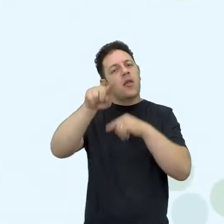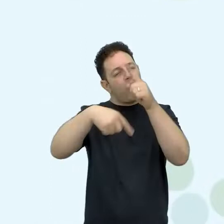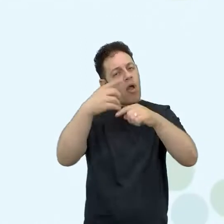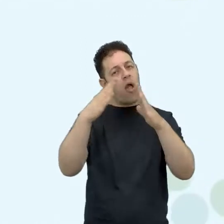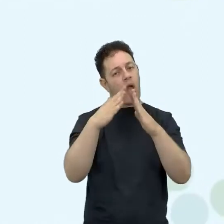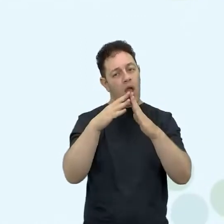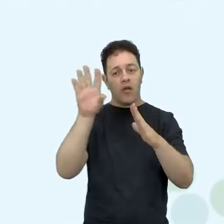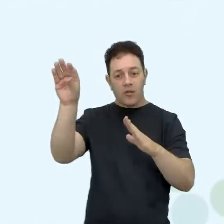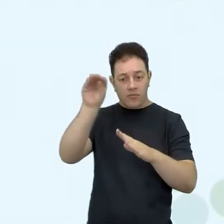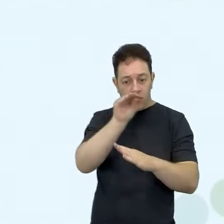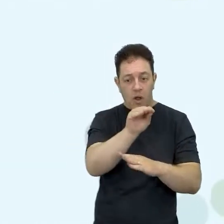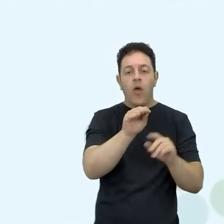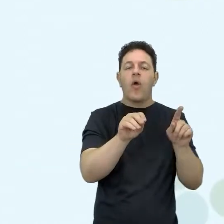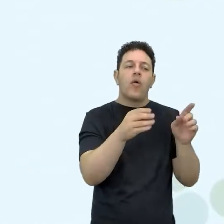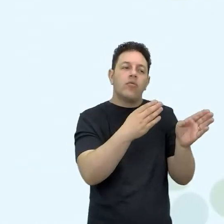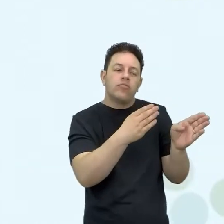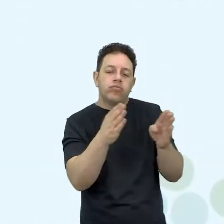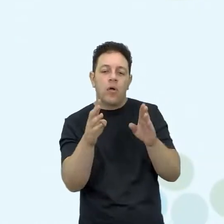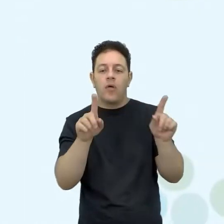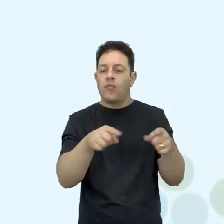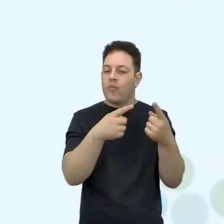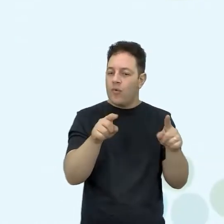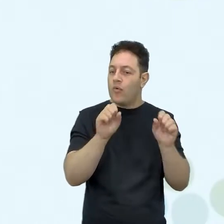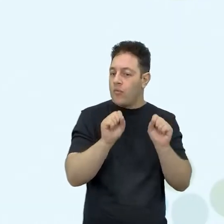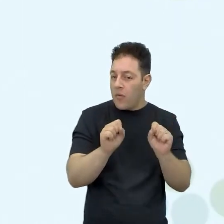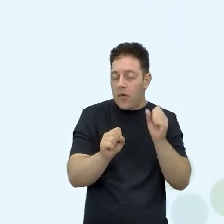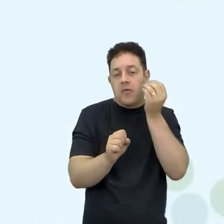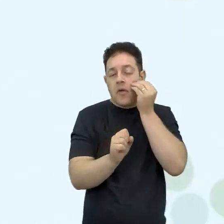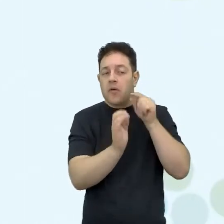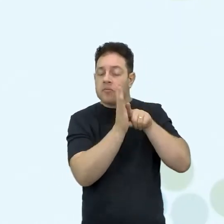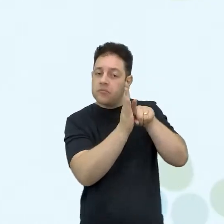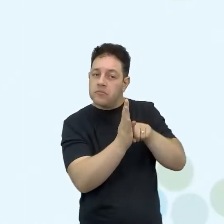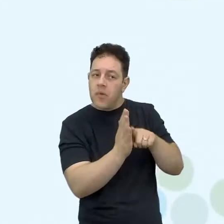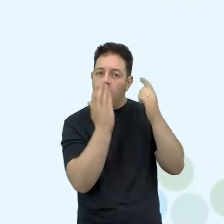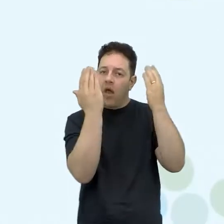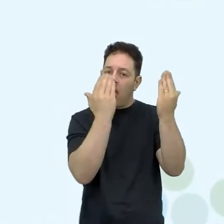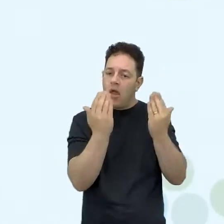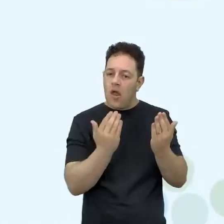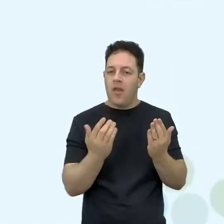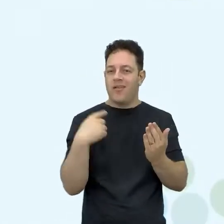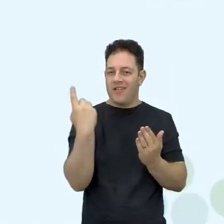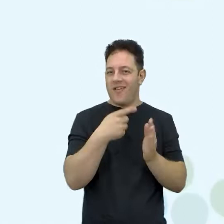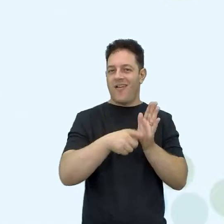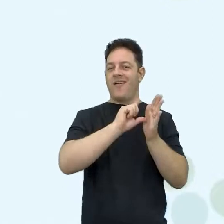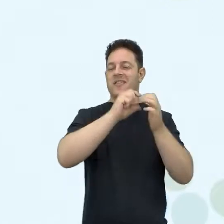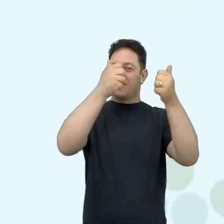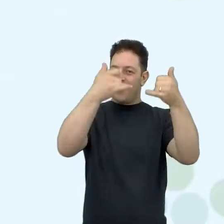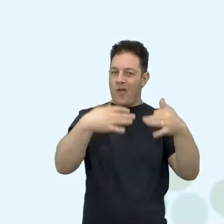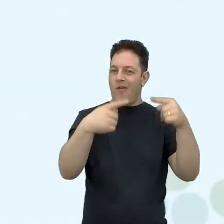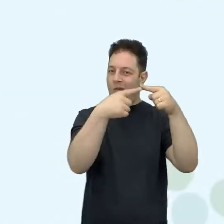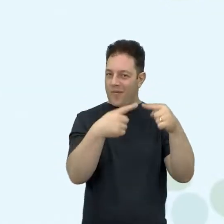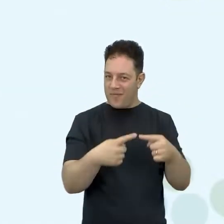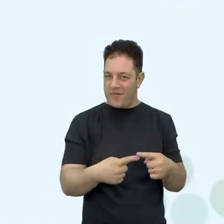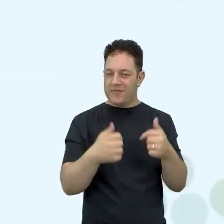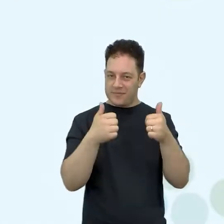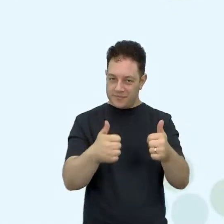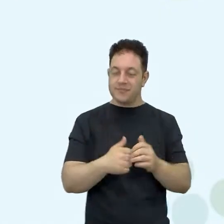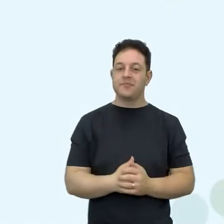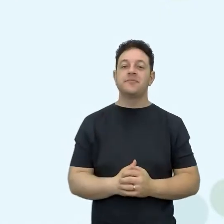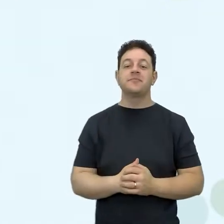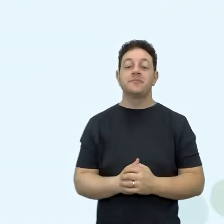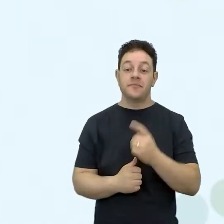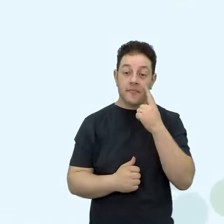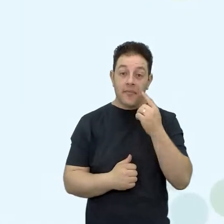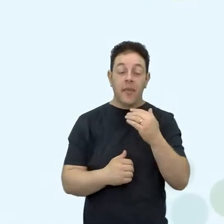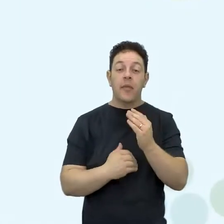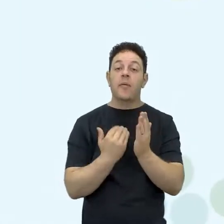podem retomar aí a música e analisar com tudo o que nós já vimos, tá bom? Deixa eu ver o que a gente pode